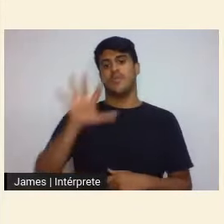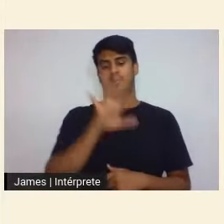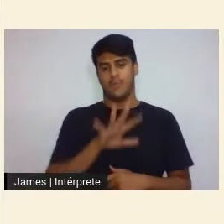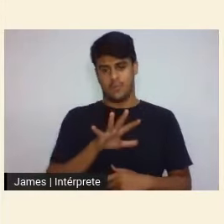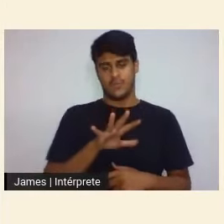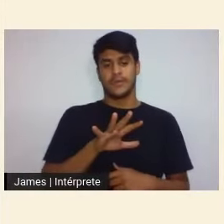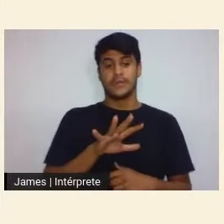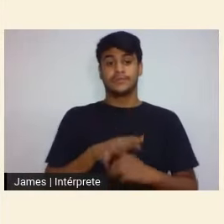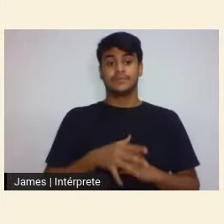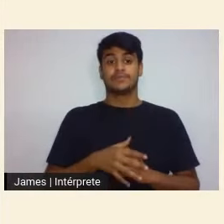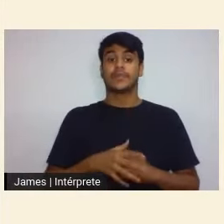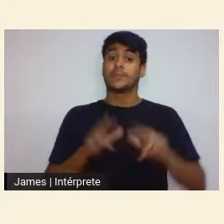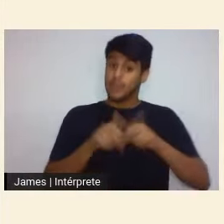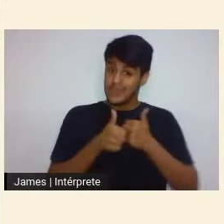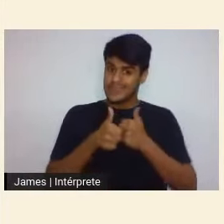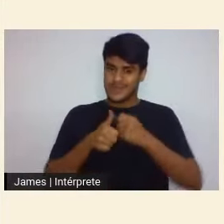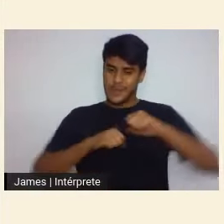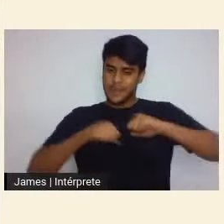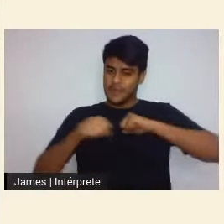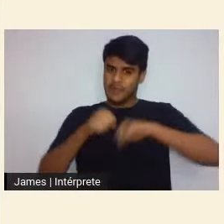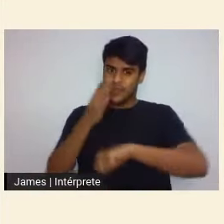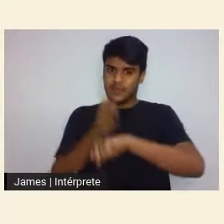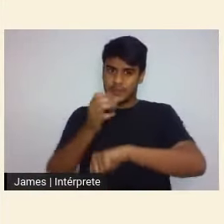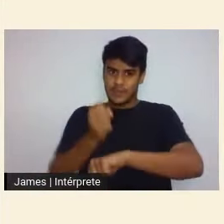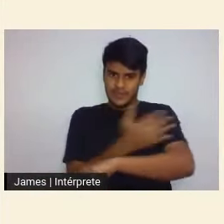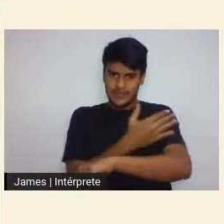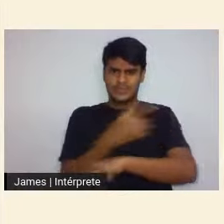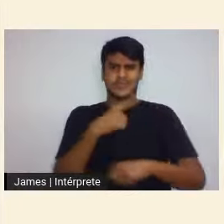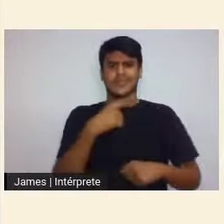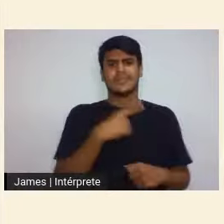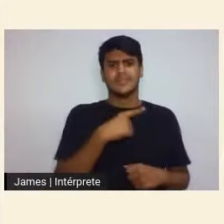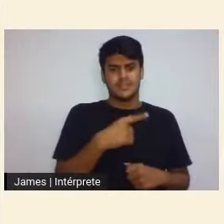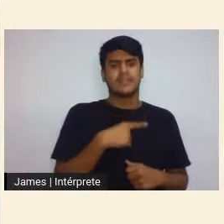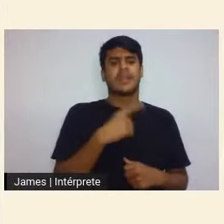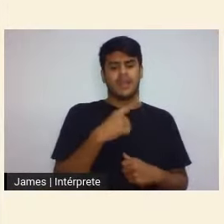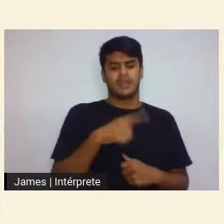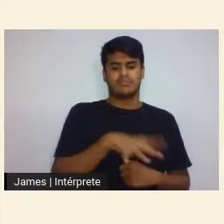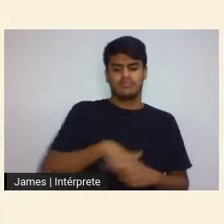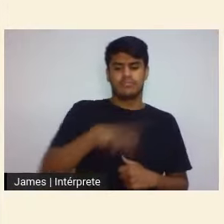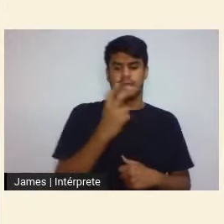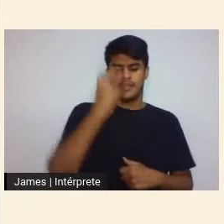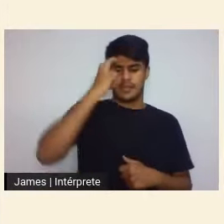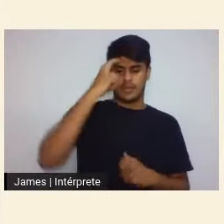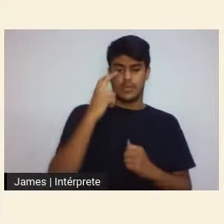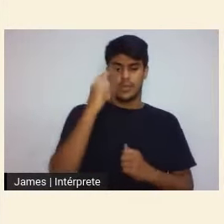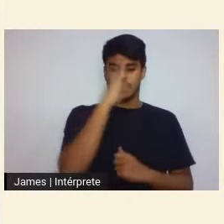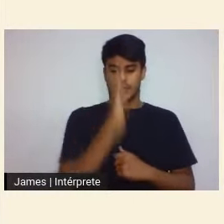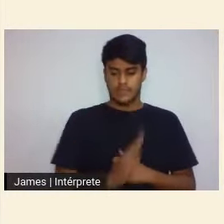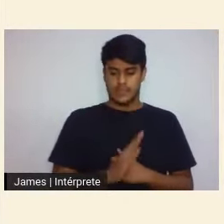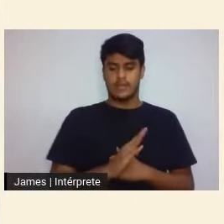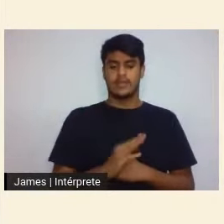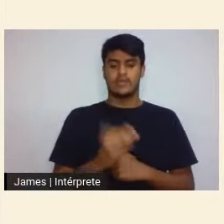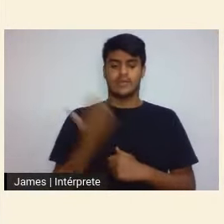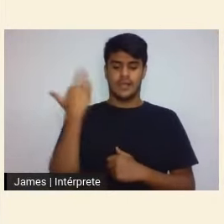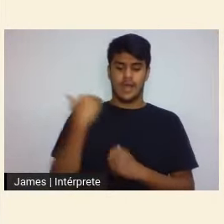o movimento modernista que assolou o campo intelectual brasileiro nas primeiras décadas do século